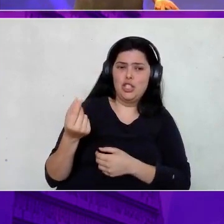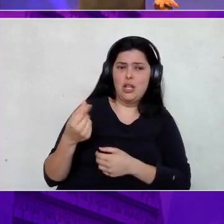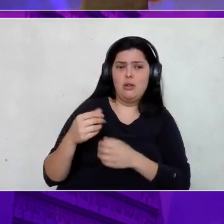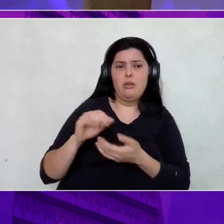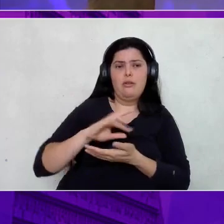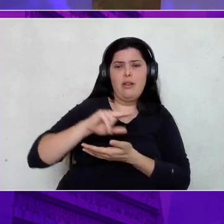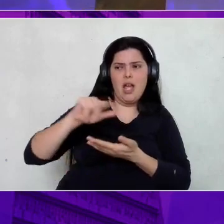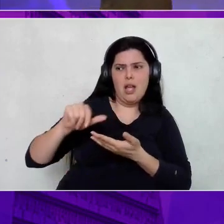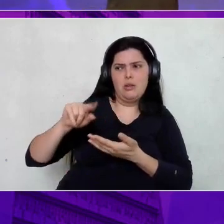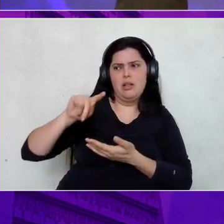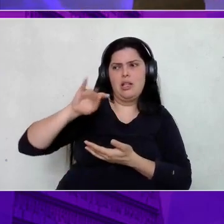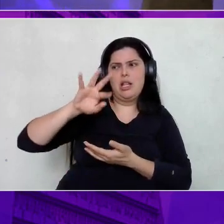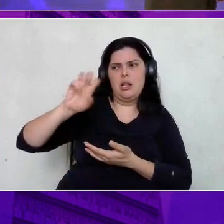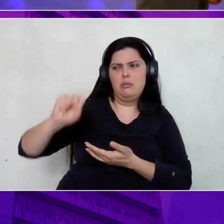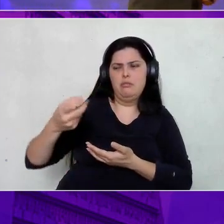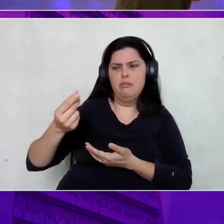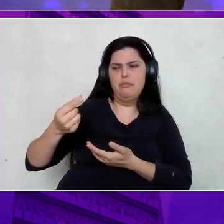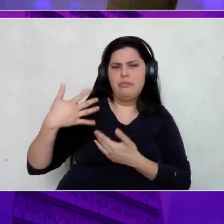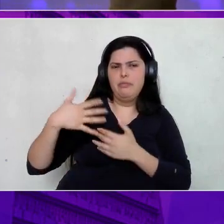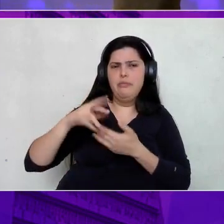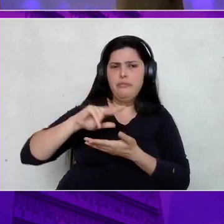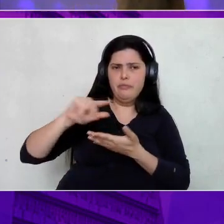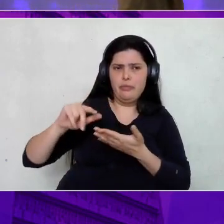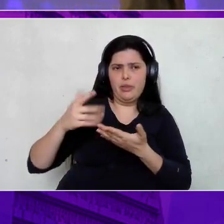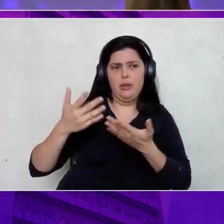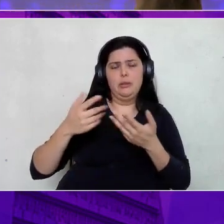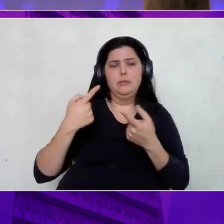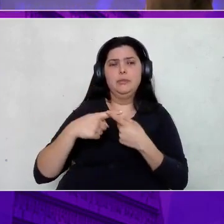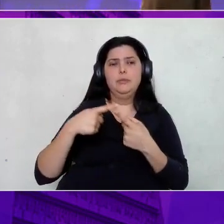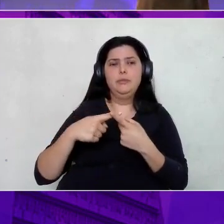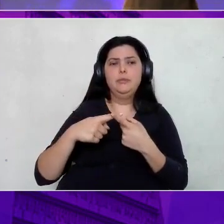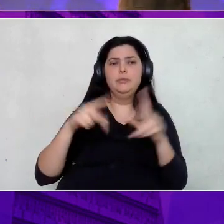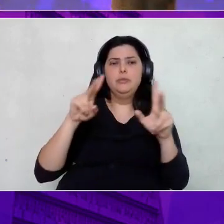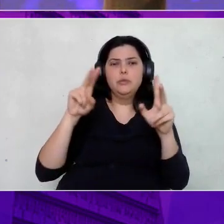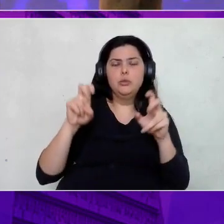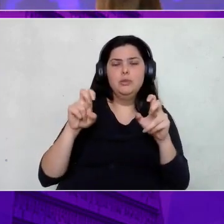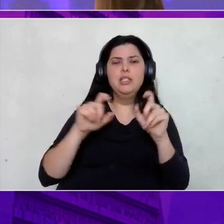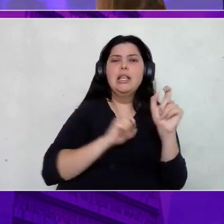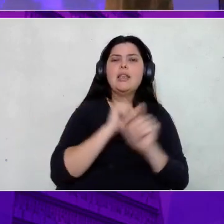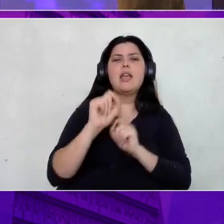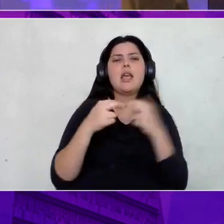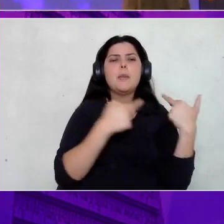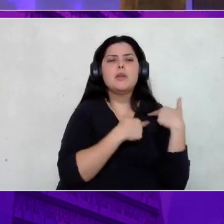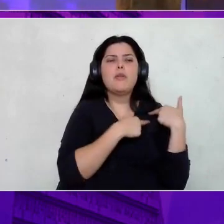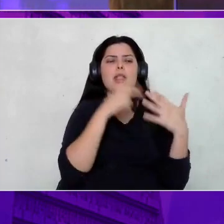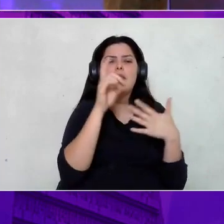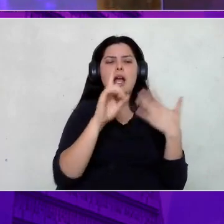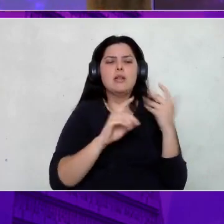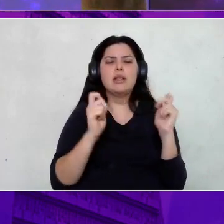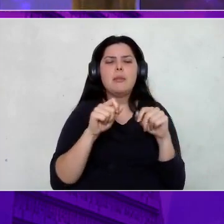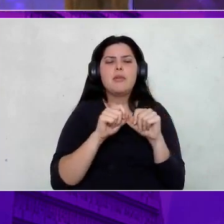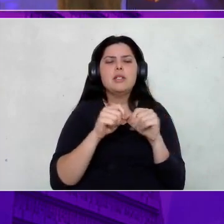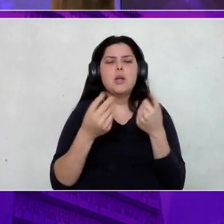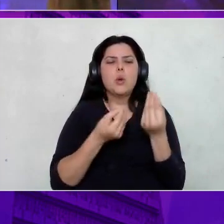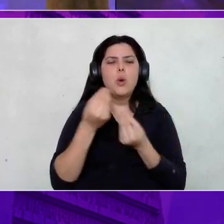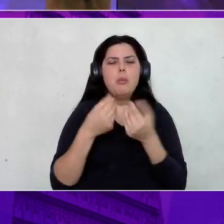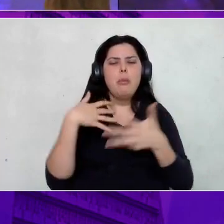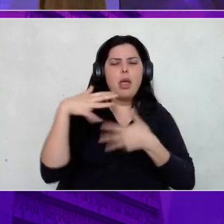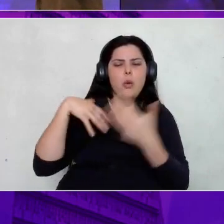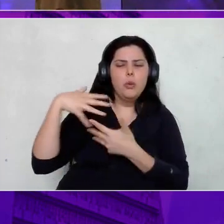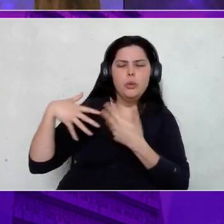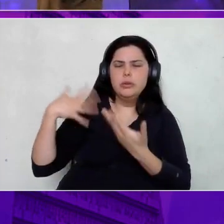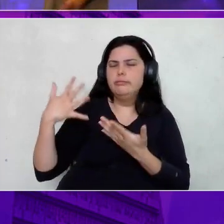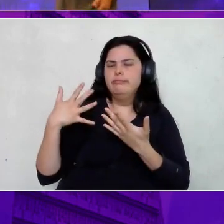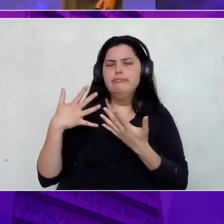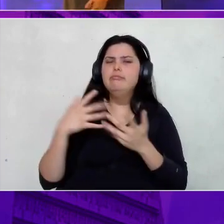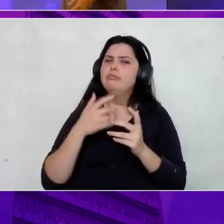de dinheiro, né? Muito dinheiro, justamente nessa questão de quem é os dados, o que eu posso fazer com esses dados, está uma bagunça isso daí, mas provavelmente nos